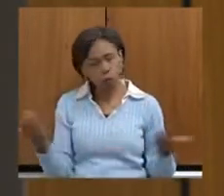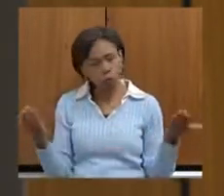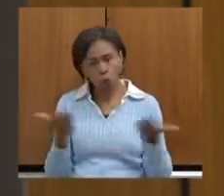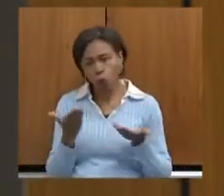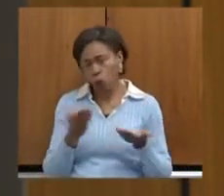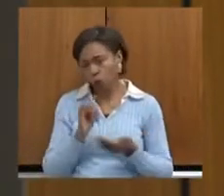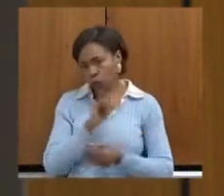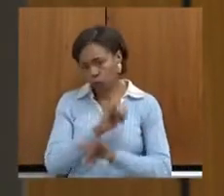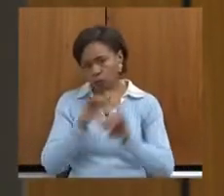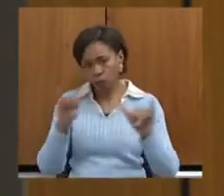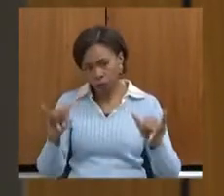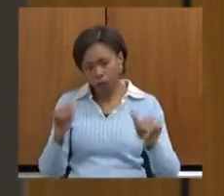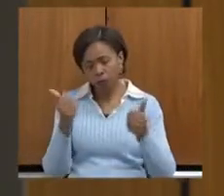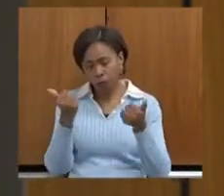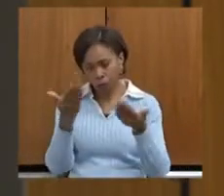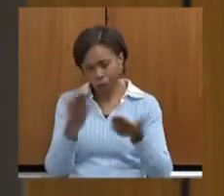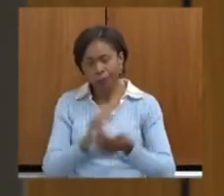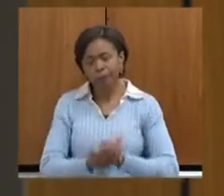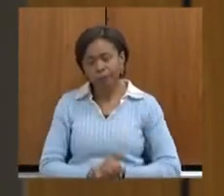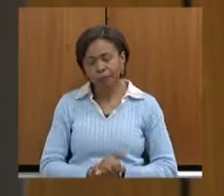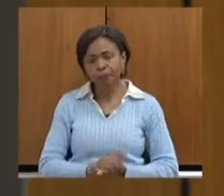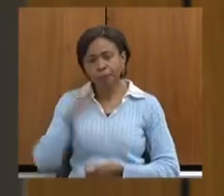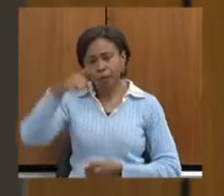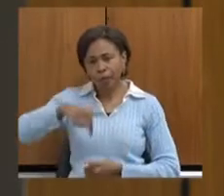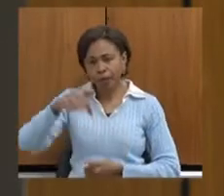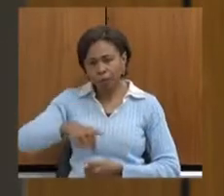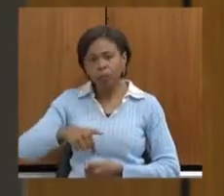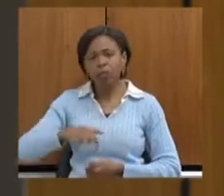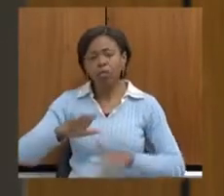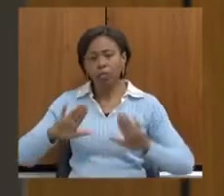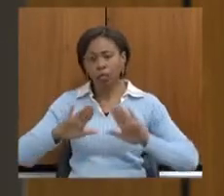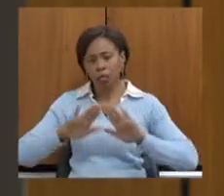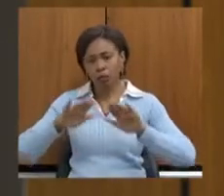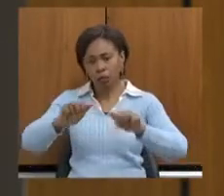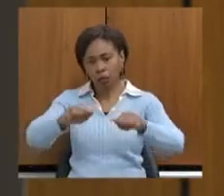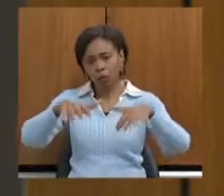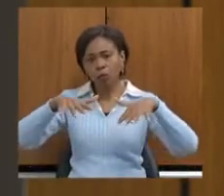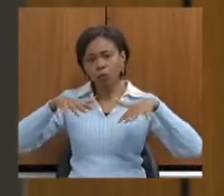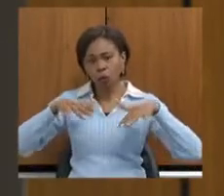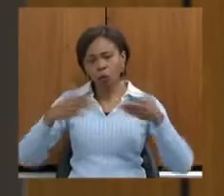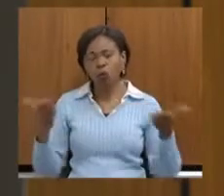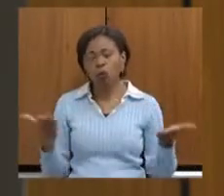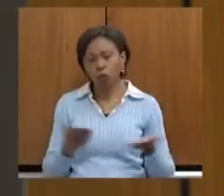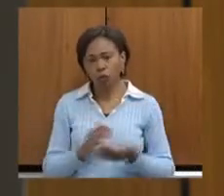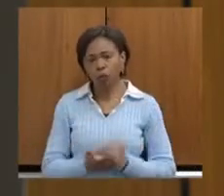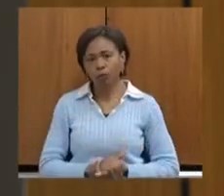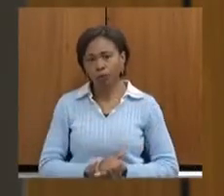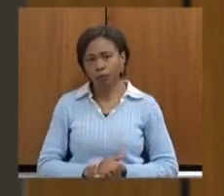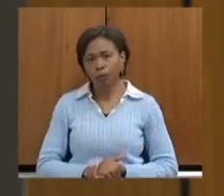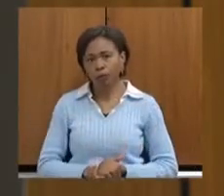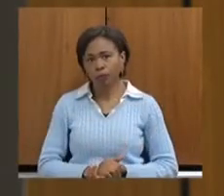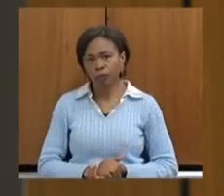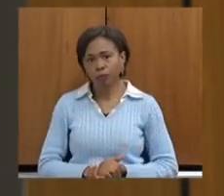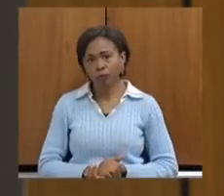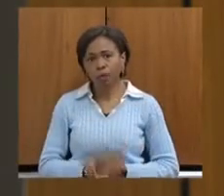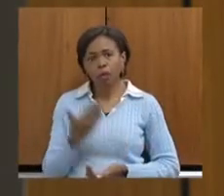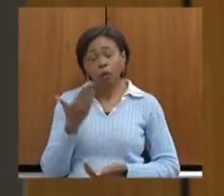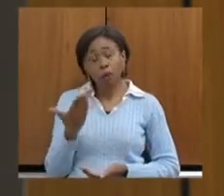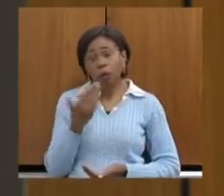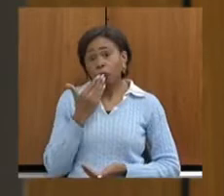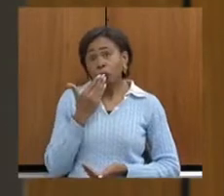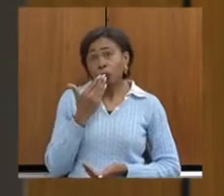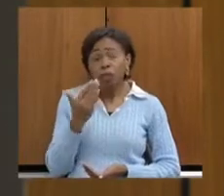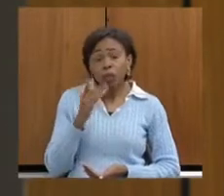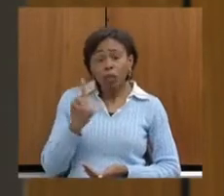eu tenho para deixar para todos vocês aqui nesta Tribuna hoje pelo meu vô e vão pedir a